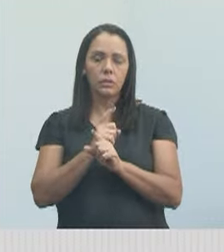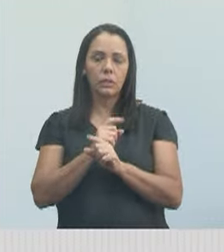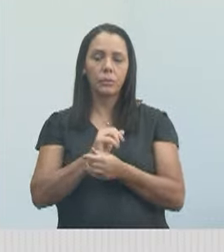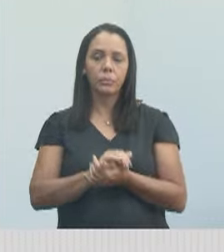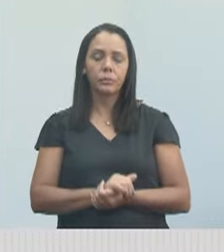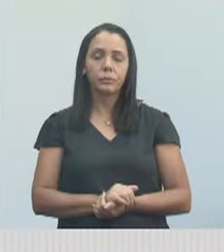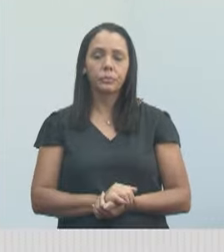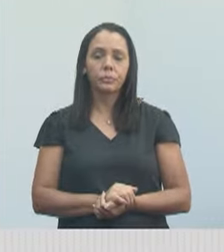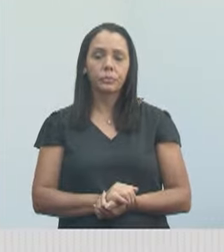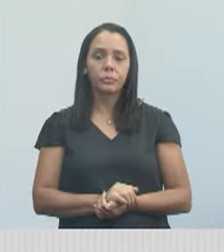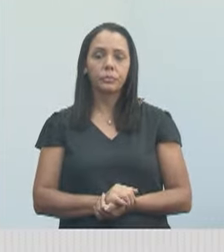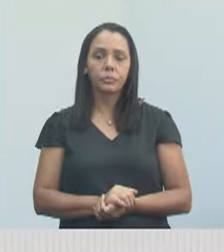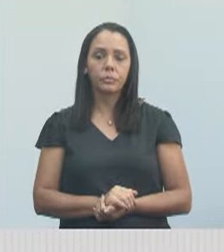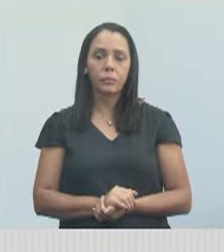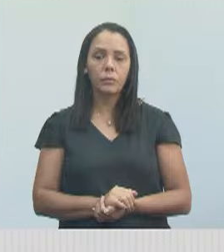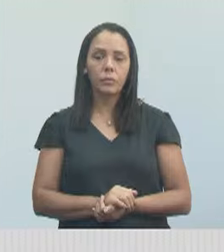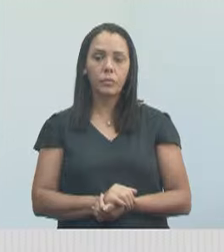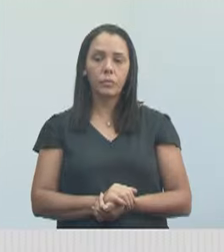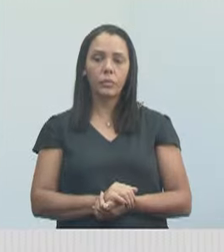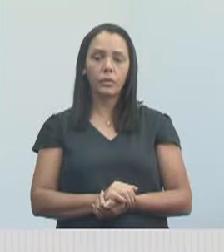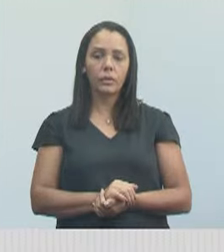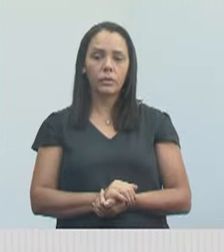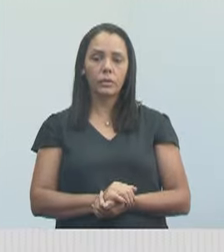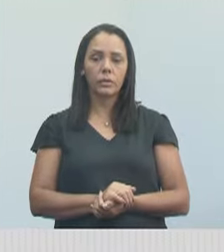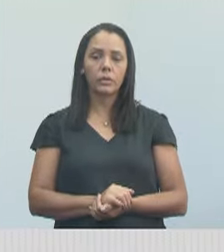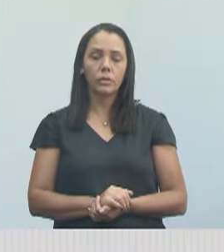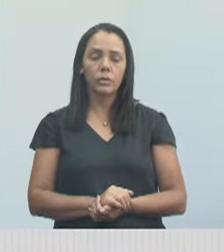você. Próximo.